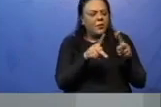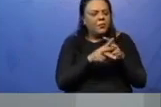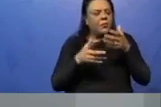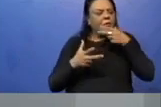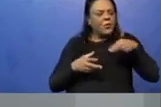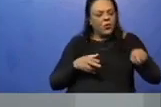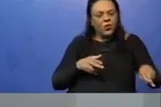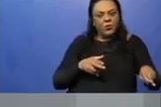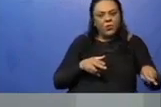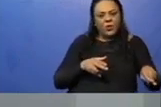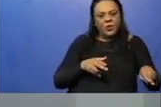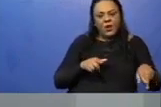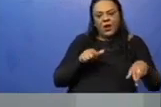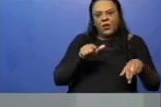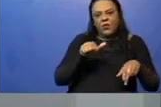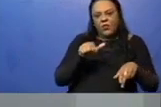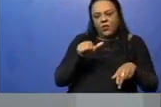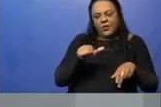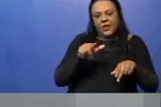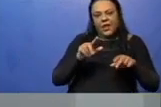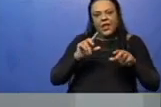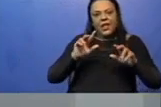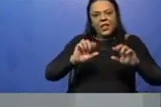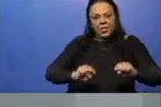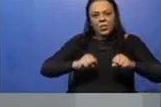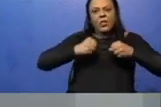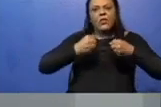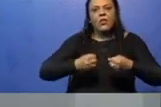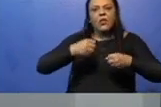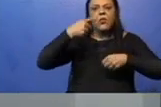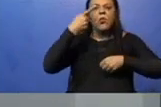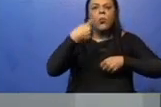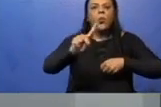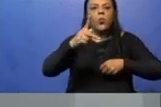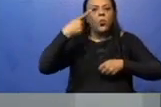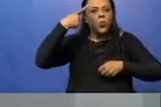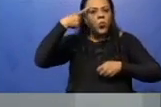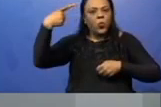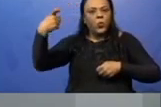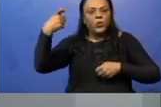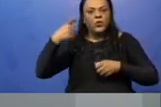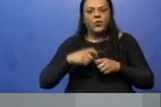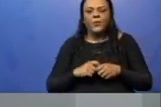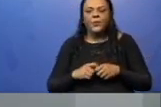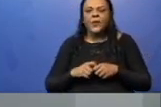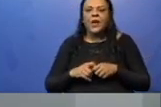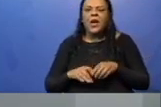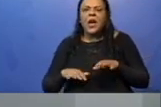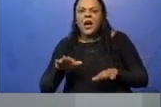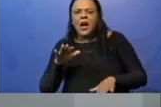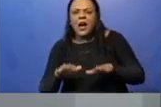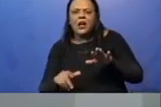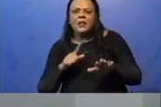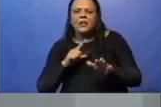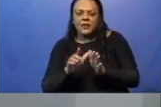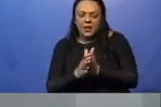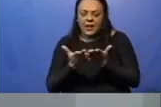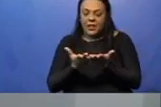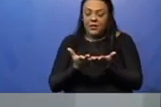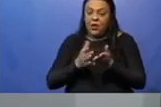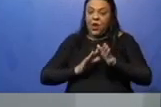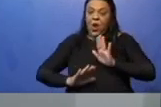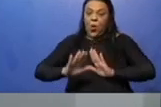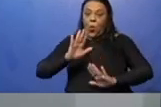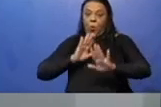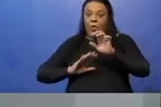aconteceu ou você conta o seu lado da história? Então, um narrador em primeira pessoa, às vezes, tem alguns livros que a gente tem que ficar esperto. Não pode acreditar em tudo que ele